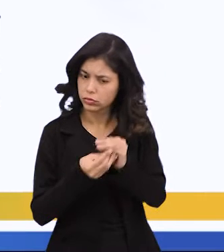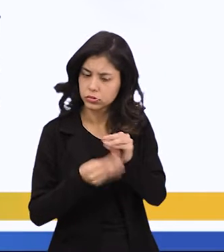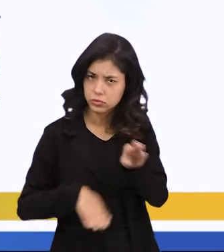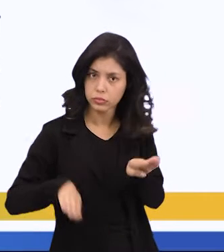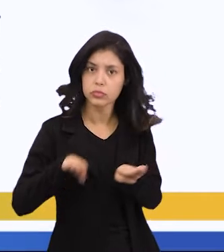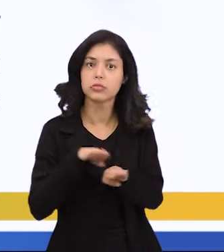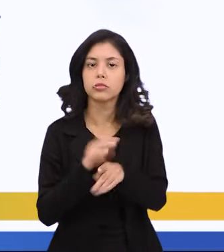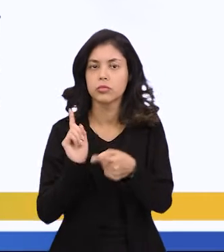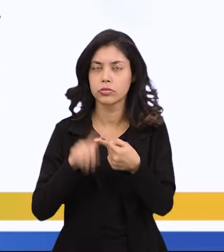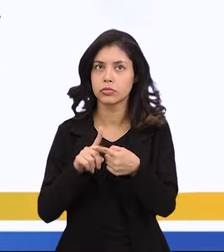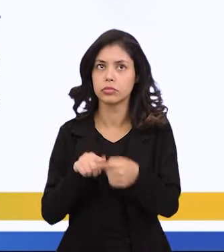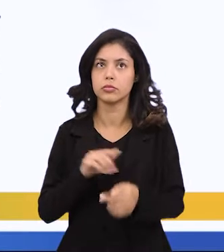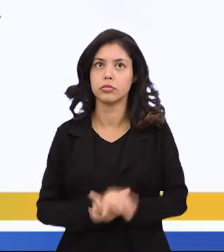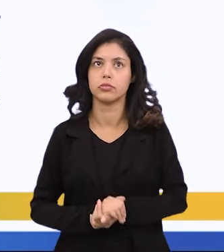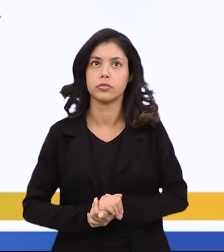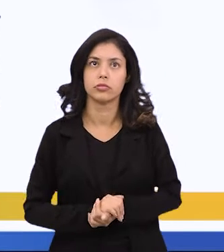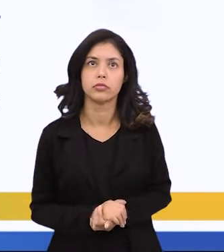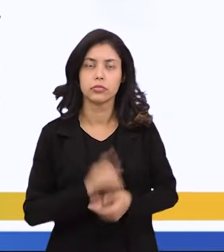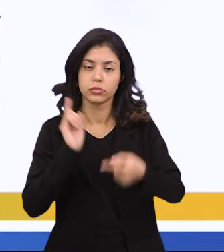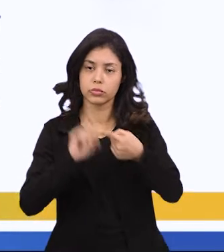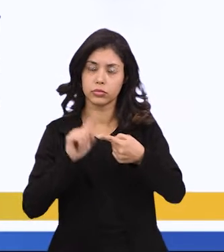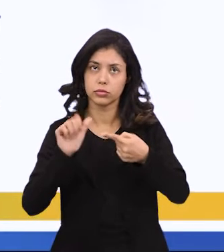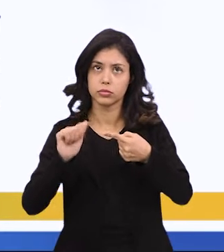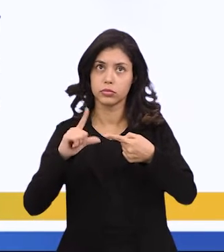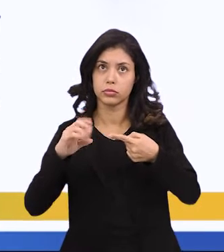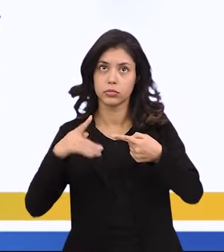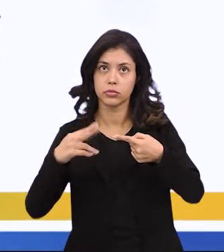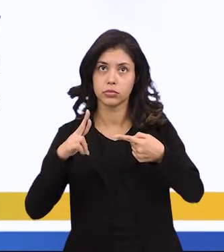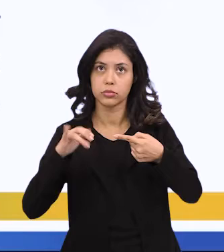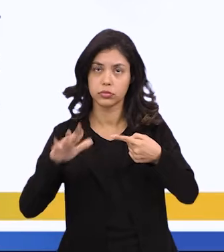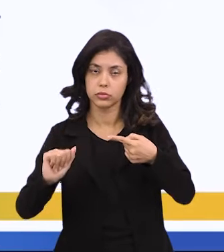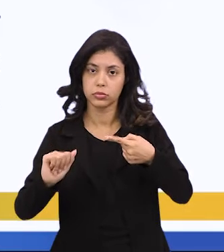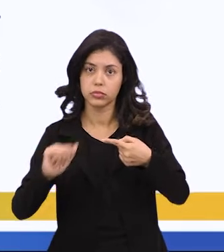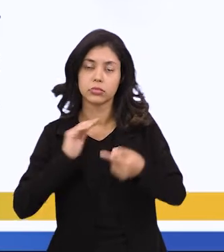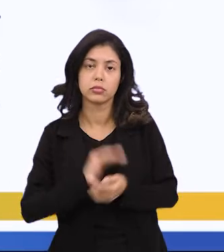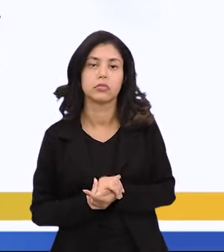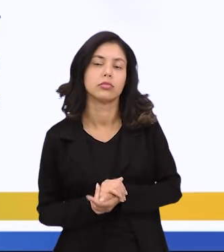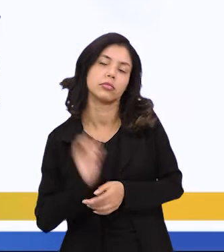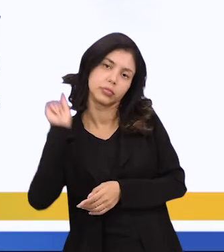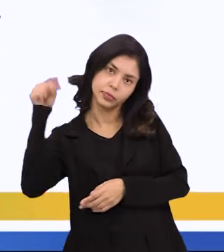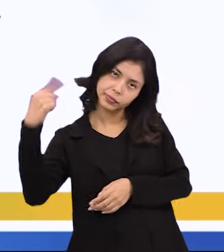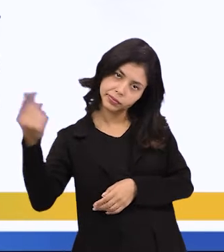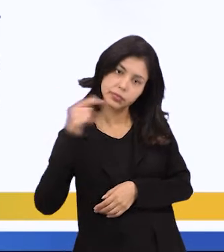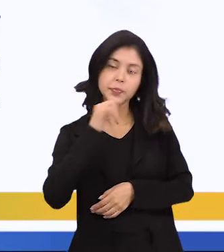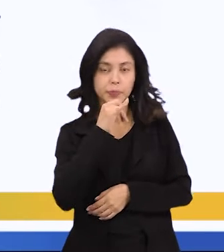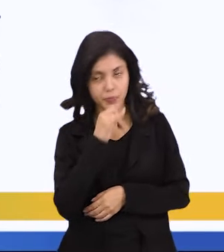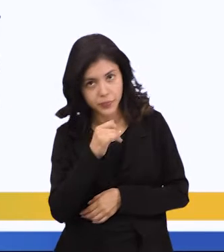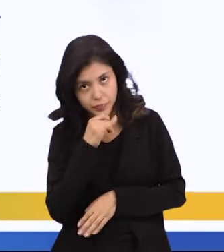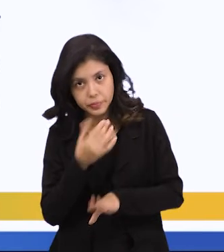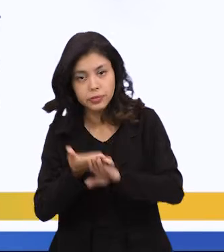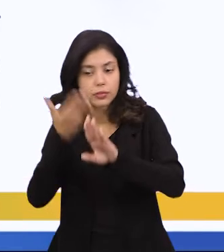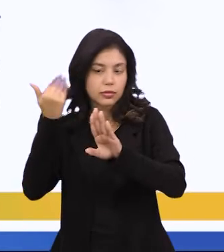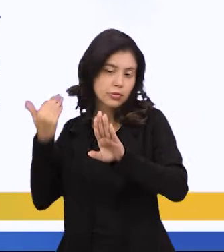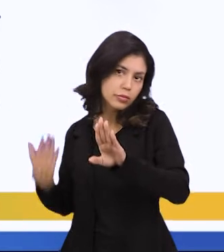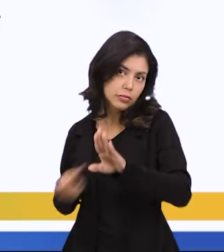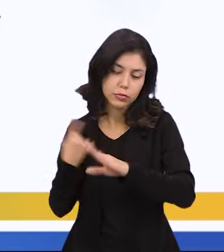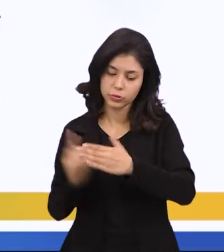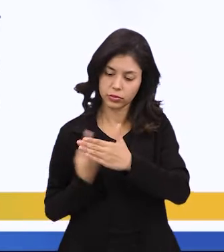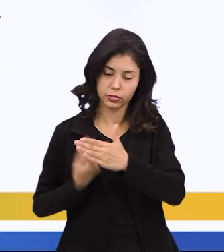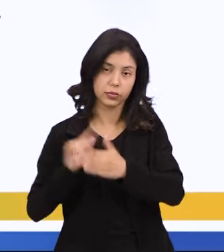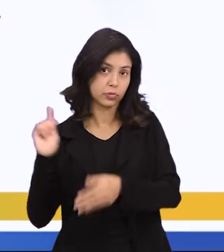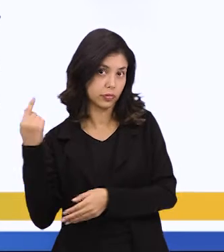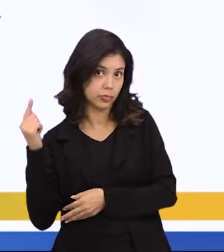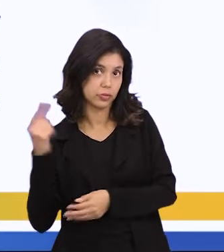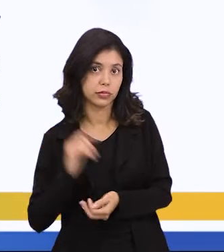subtipo desse primeiro. A especiação alopátrica é aquela que eu dei o exemplo do isolamento